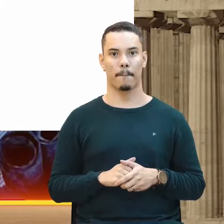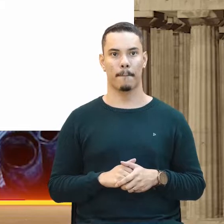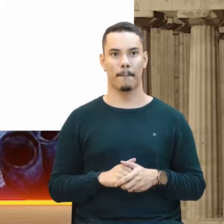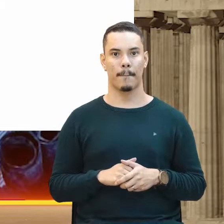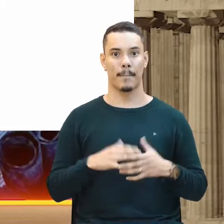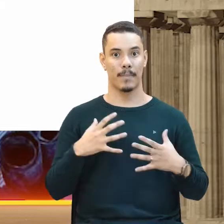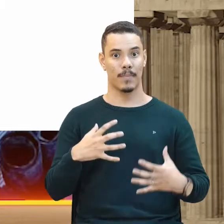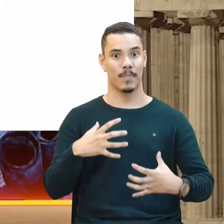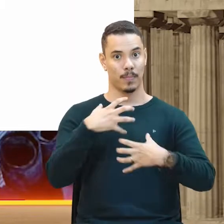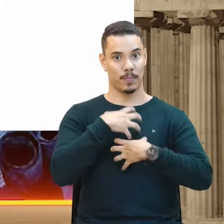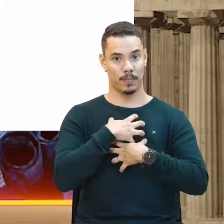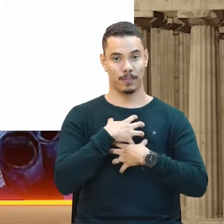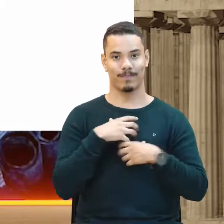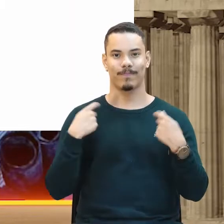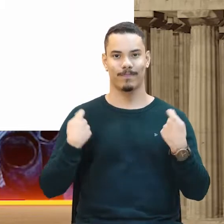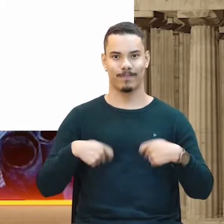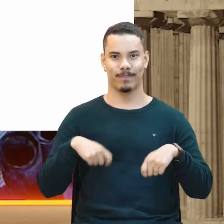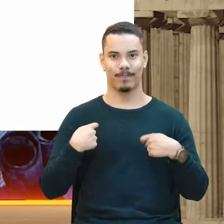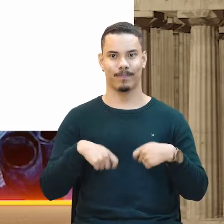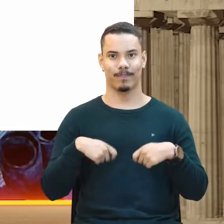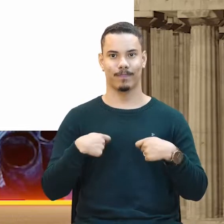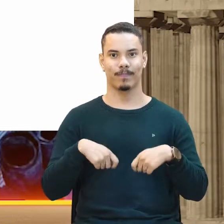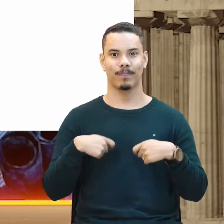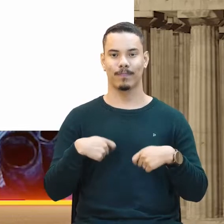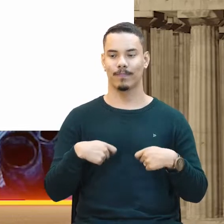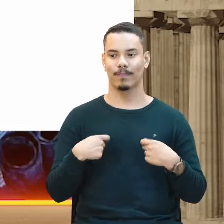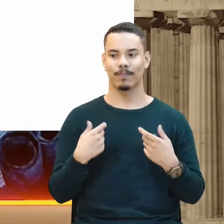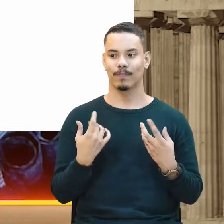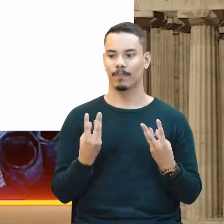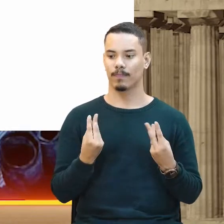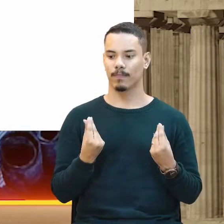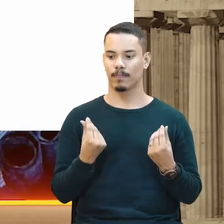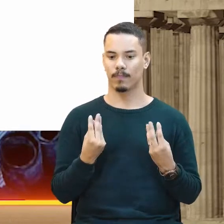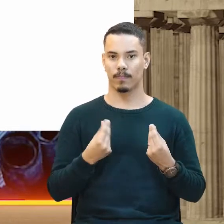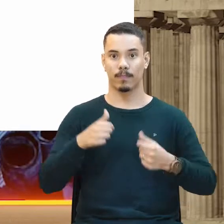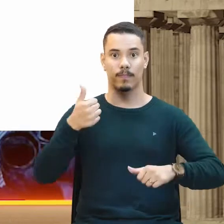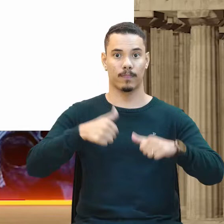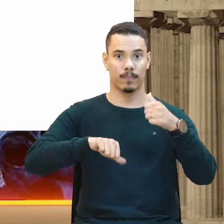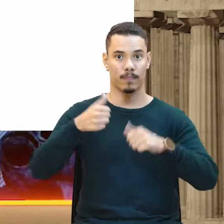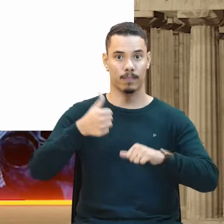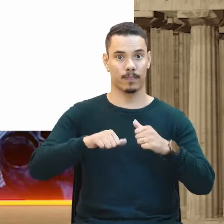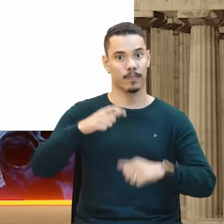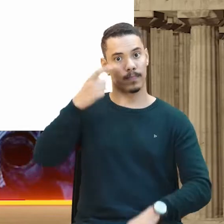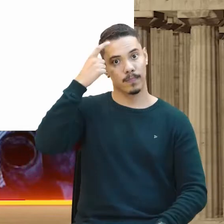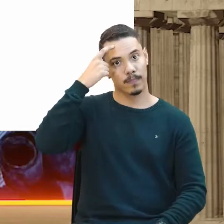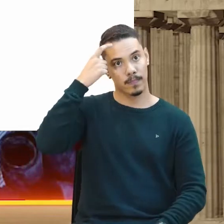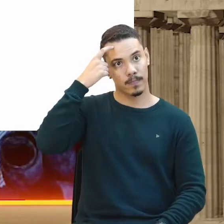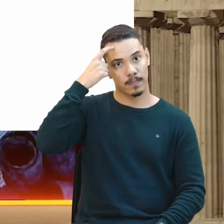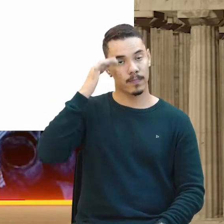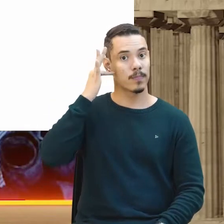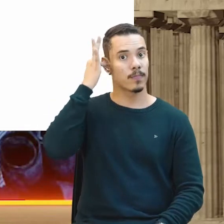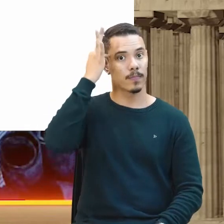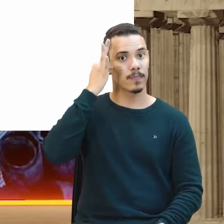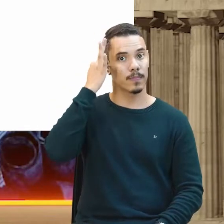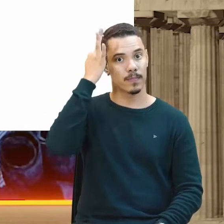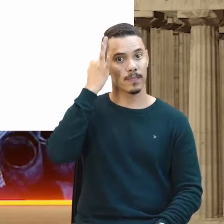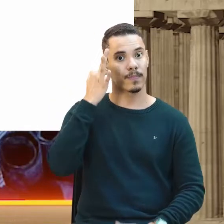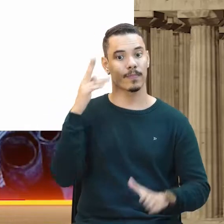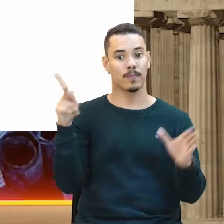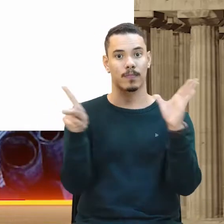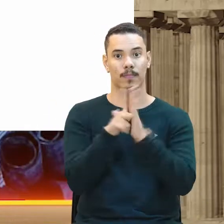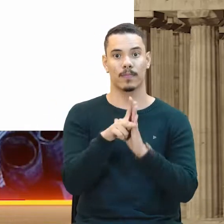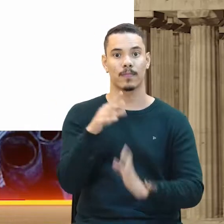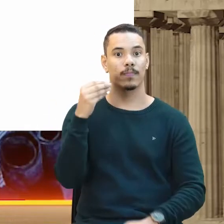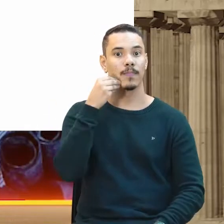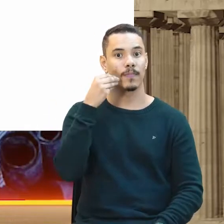sentiu-se a necessidade de analisar o pensamento desses filósofos para tentar